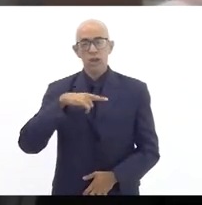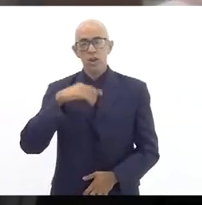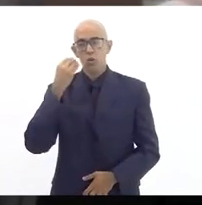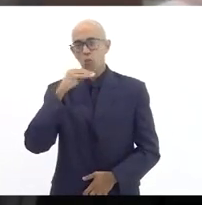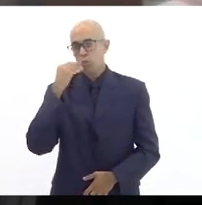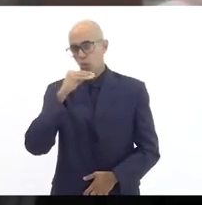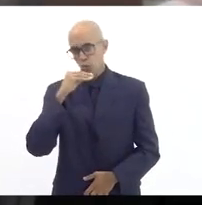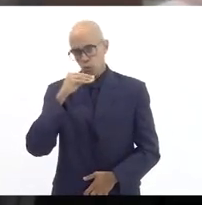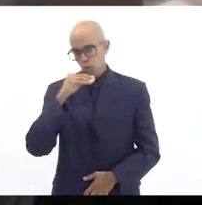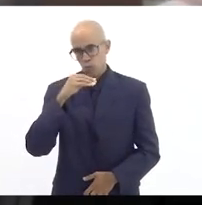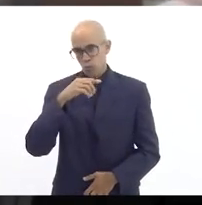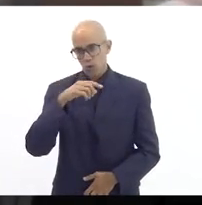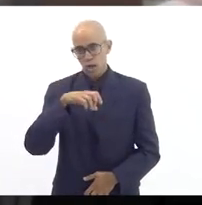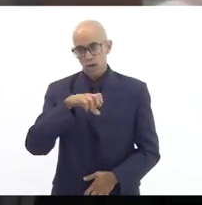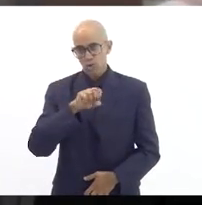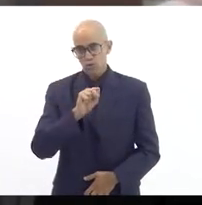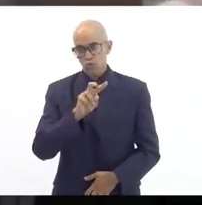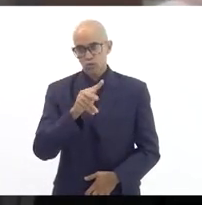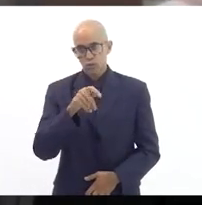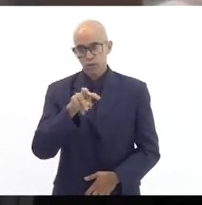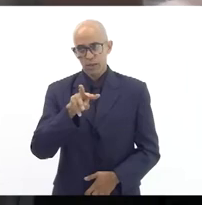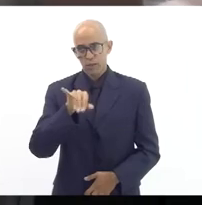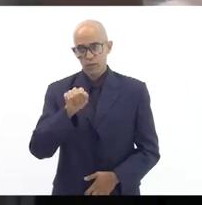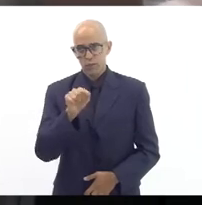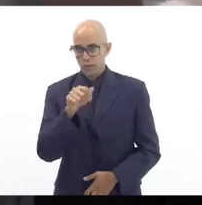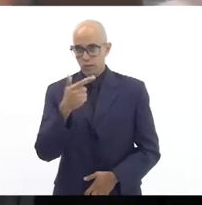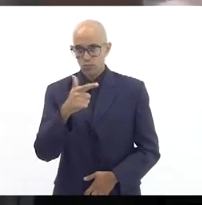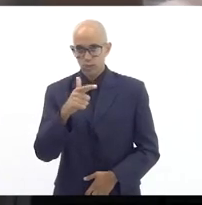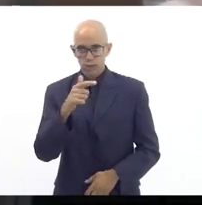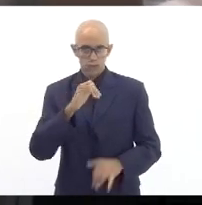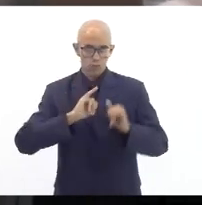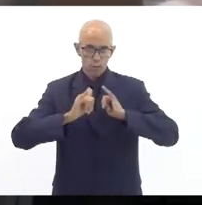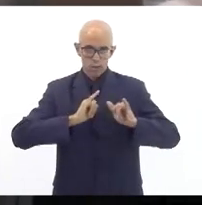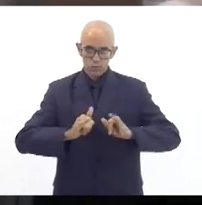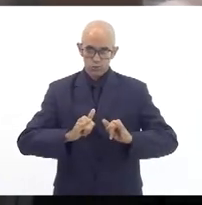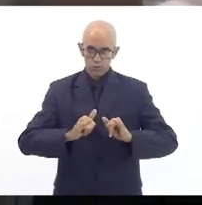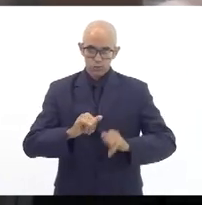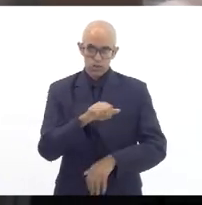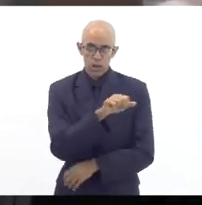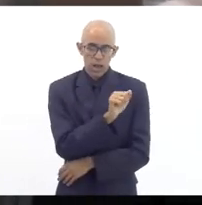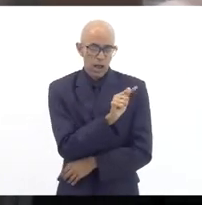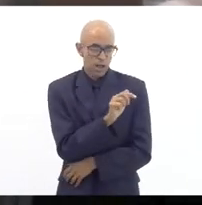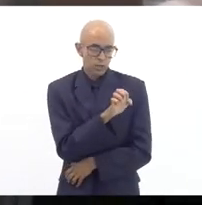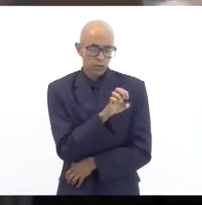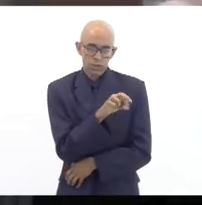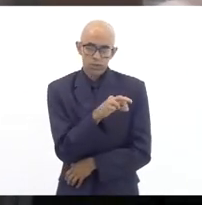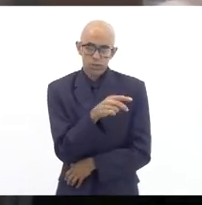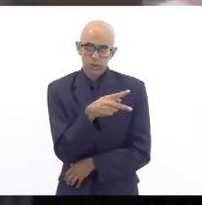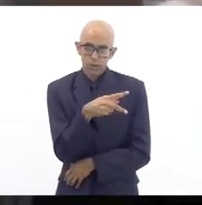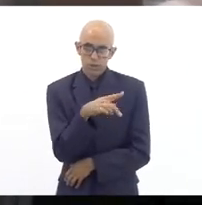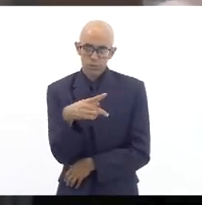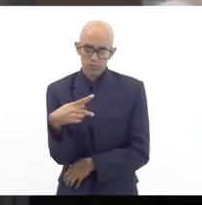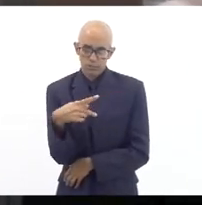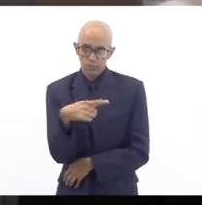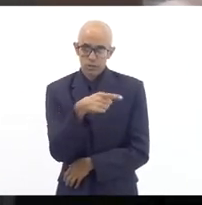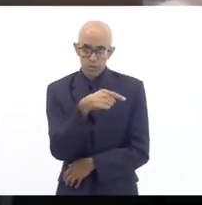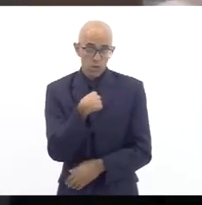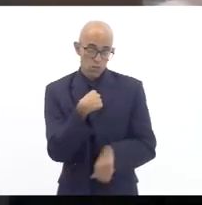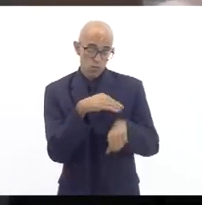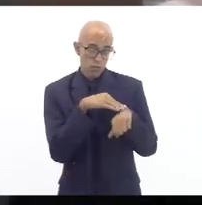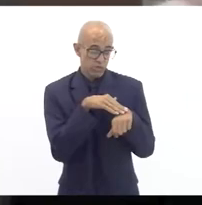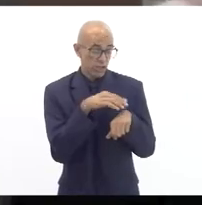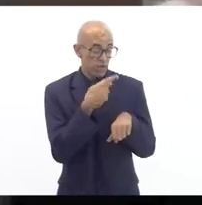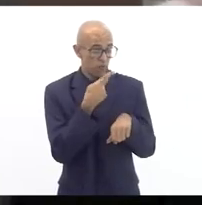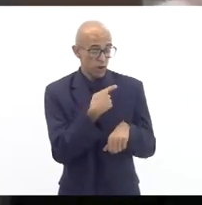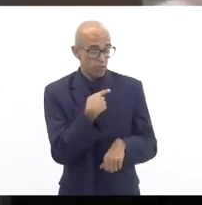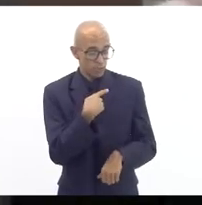claro aqui. A Supervia, ela não demonstra, não apresenta os dados. A Getransp, né, eu conversei outro dia com um representante da Getransp, que nos disse